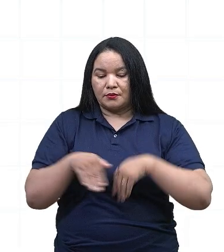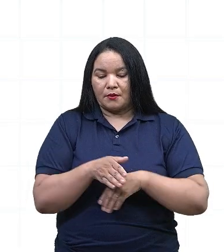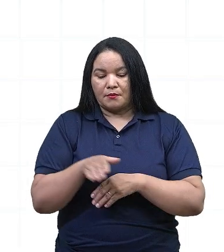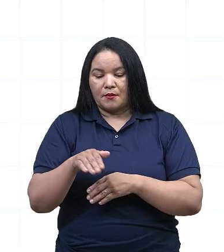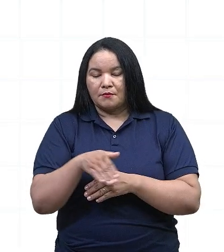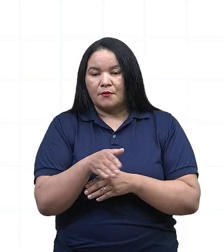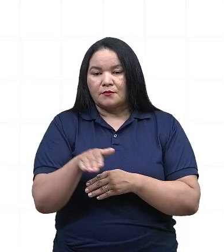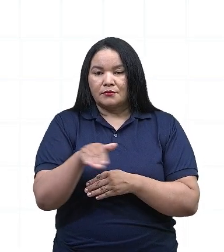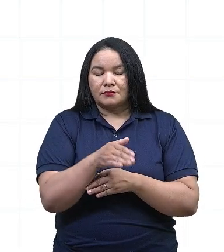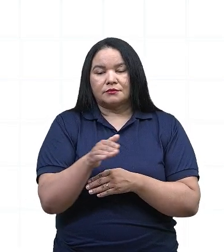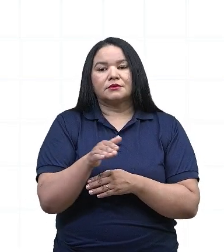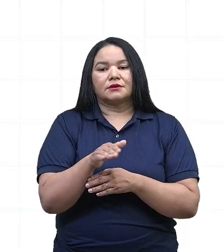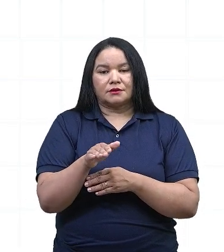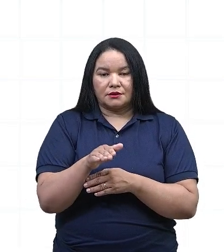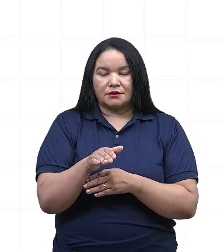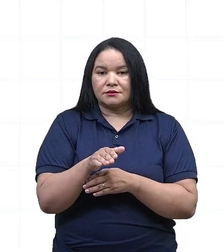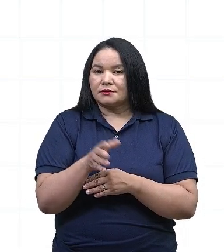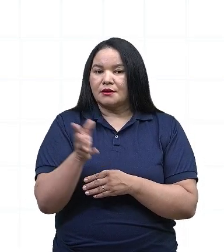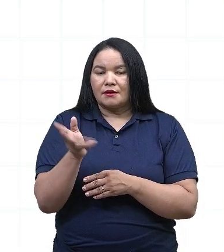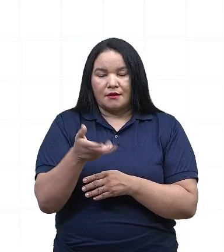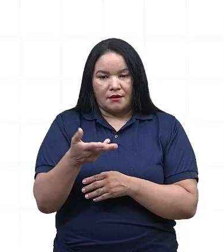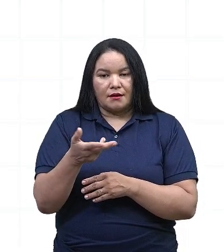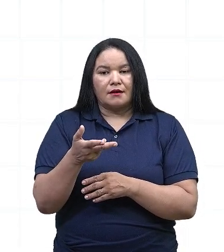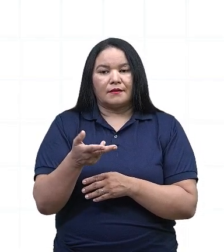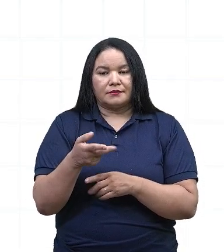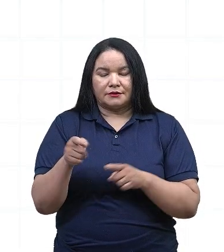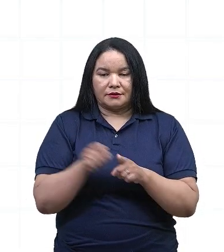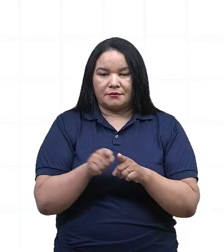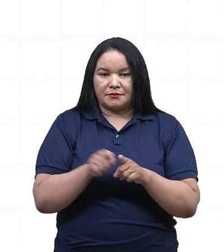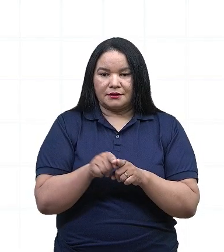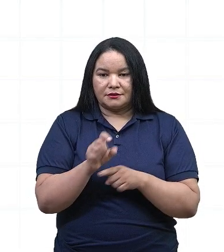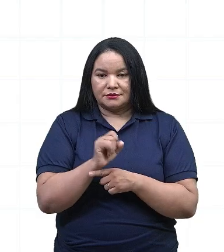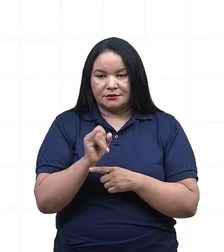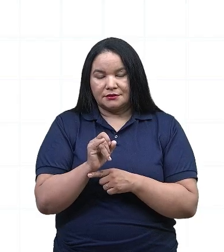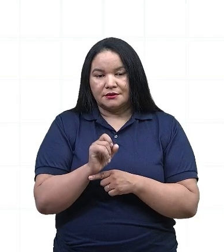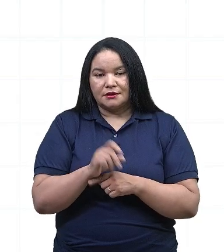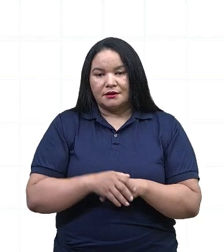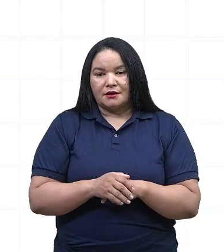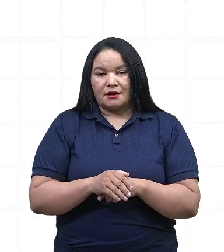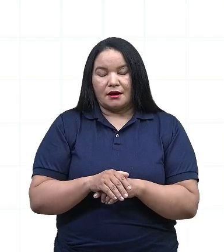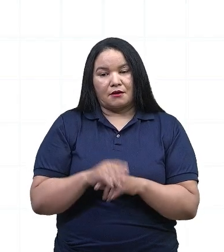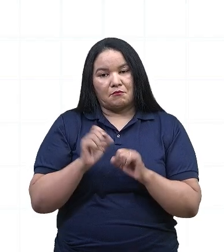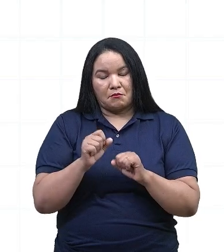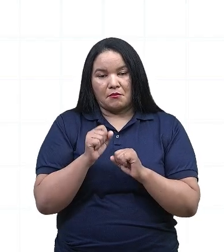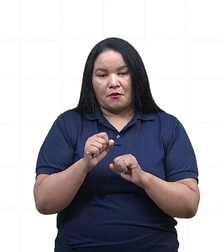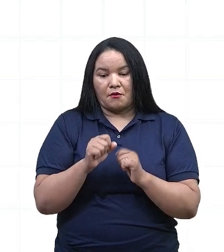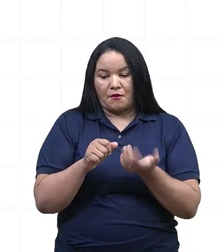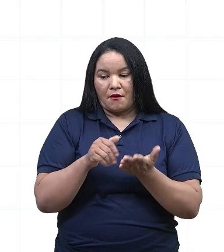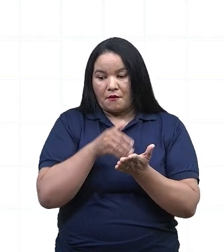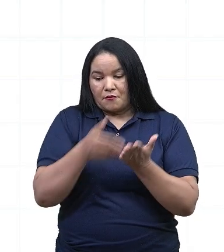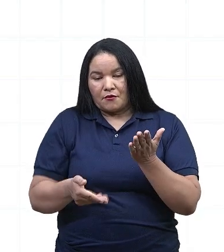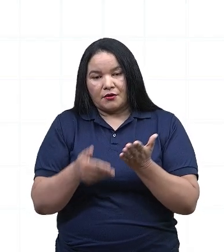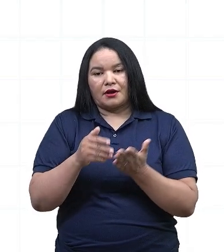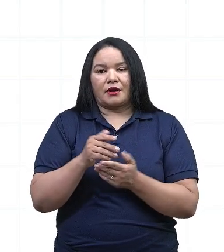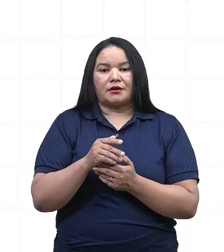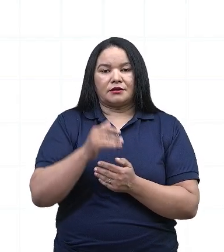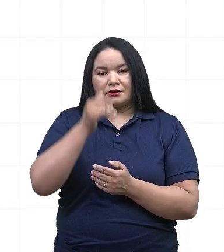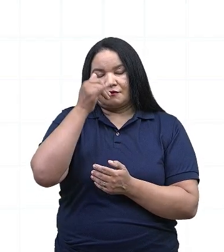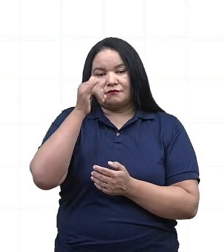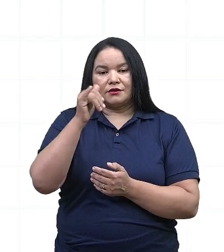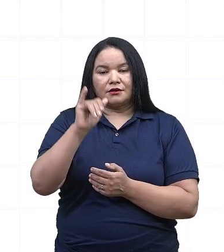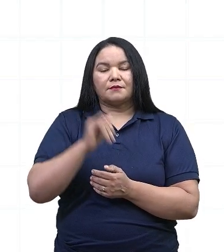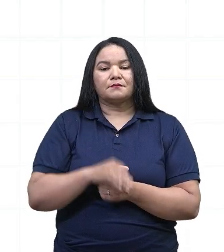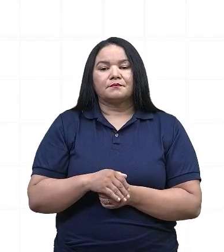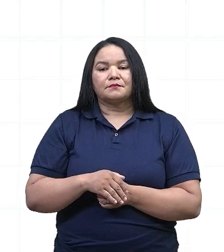seja, eles dão uma resposta muito rápida, qualquer deslize pode causar uma queda. Eles têm uma configuração que permite ali curvas